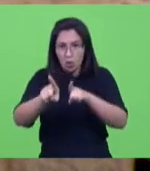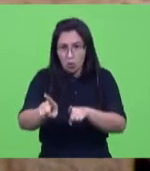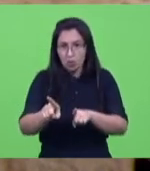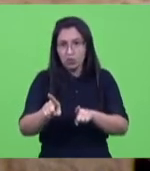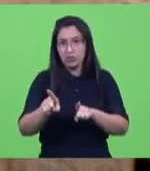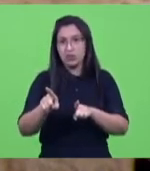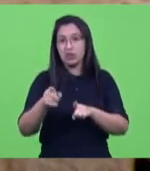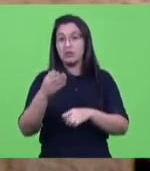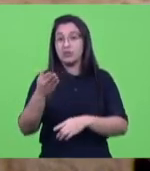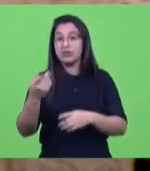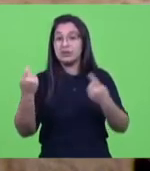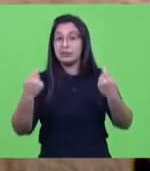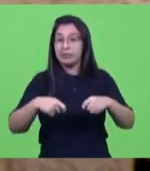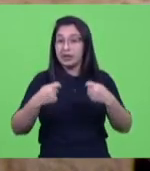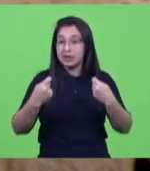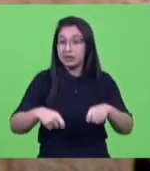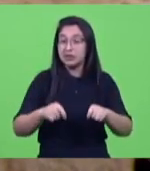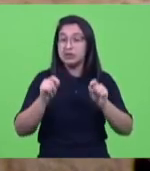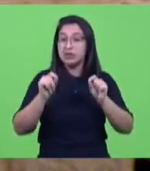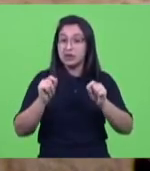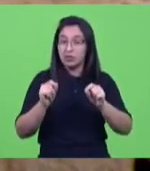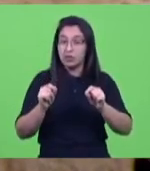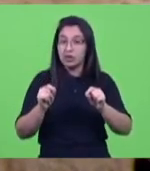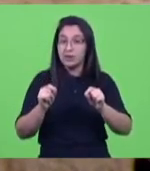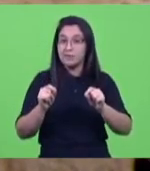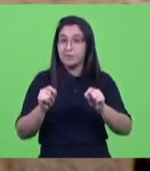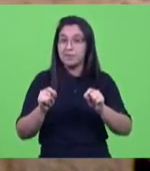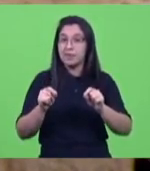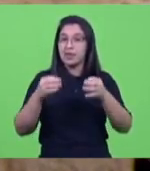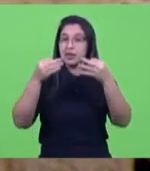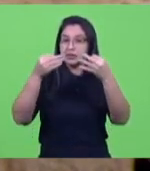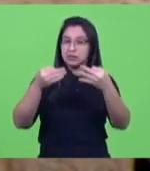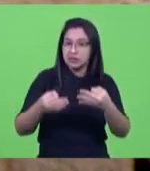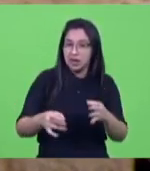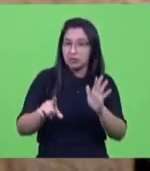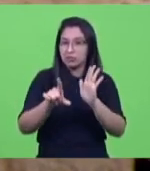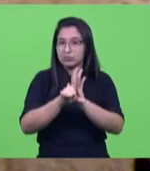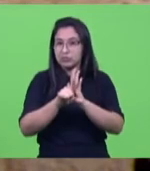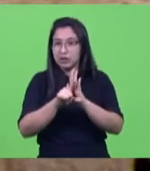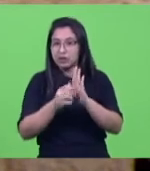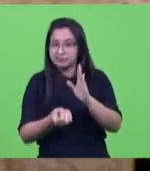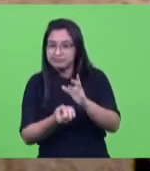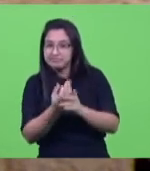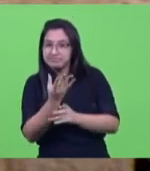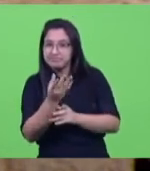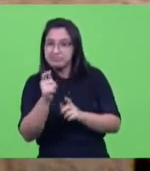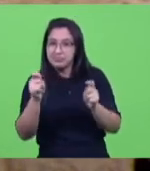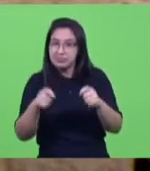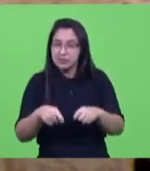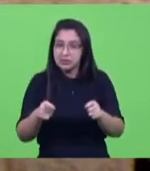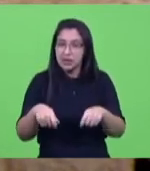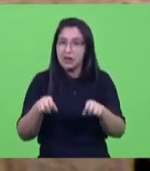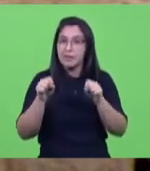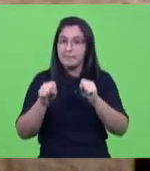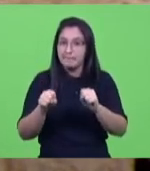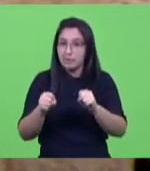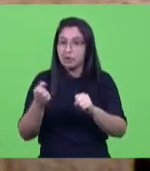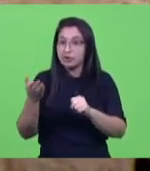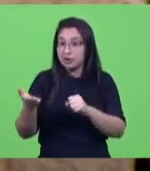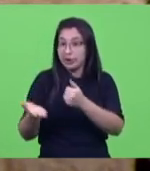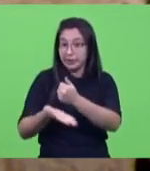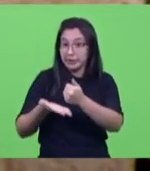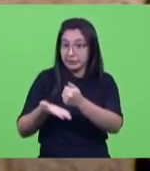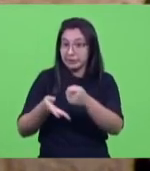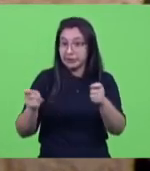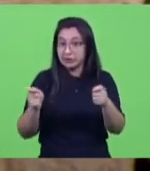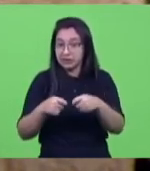você deveria ser a favor da regulamentação da prática, para que pelo menos haja alguma regulamentação. Eu acho